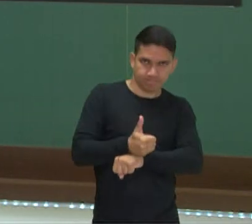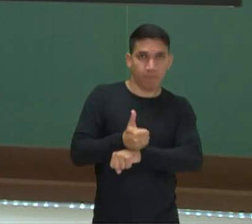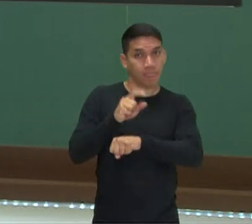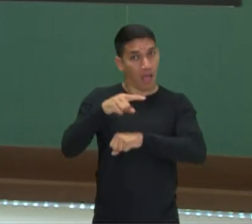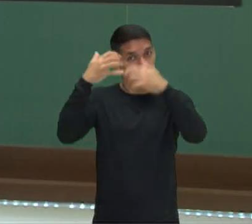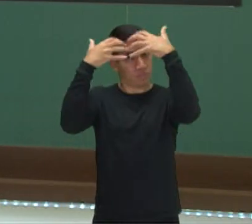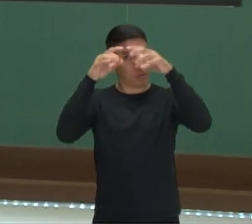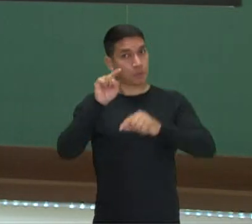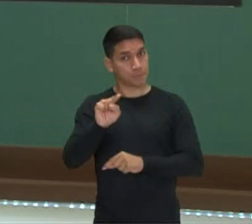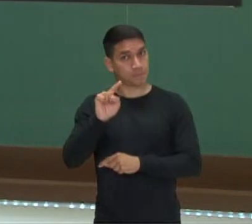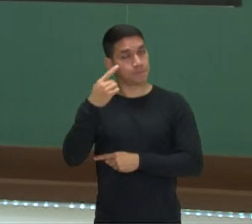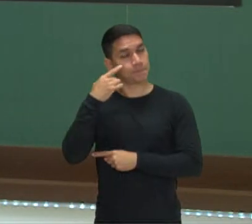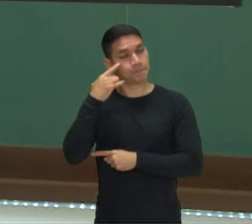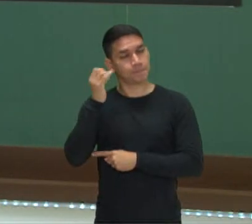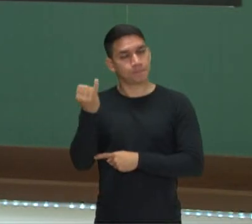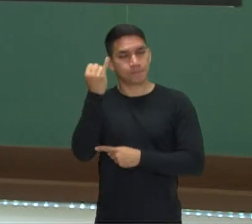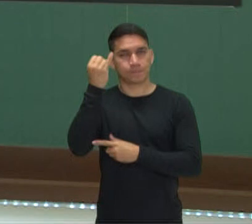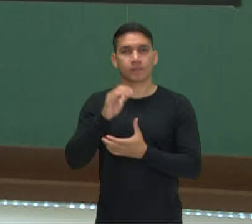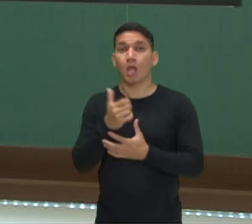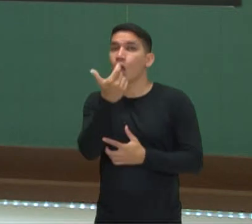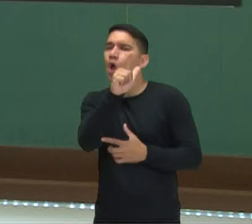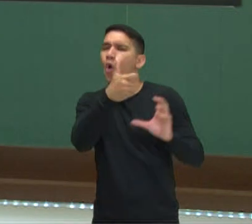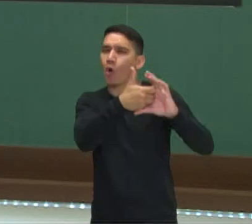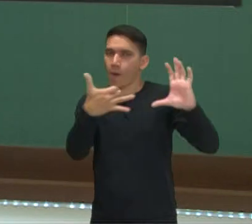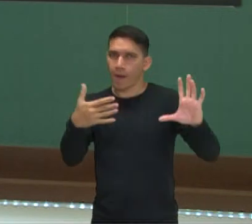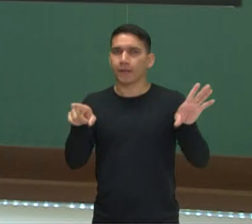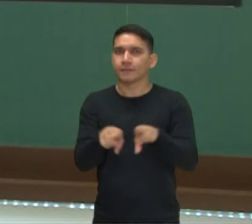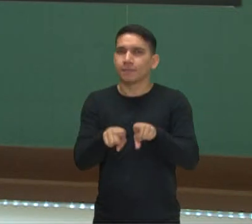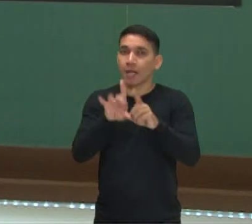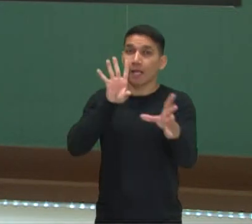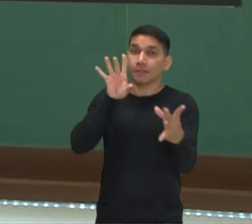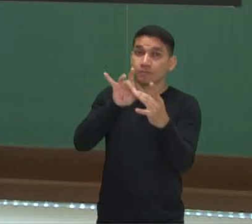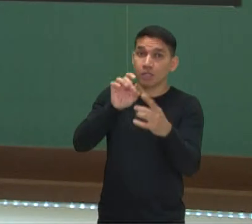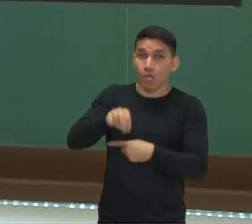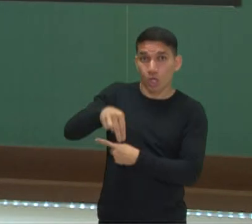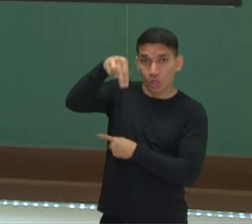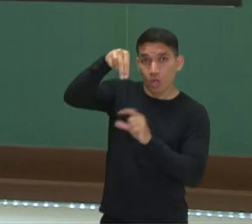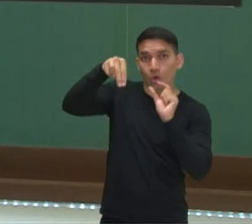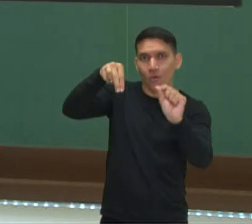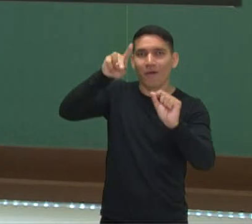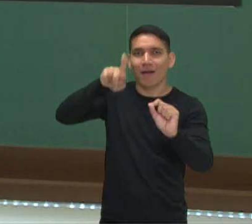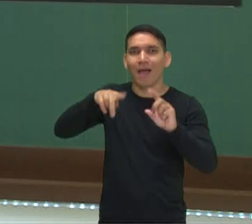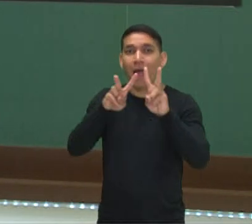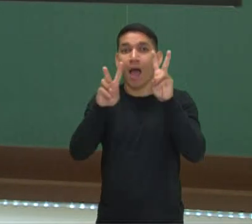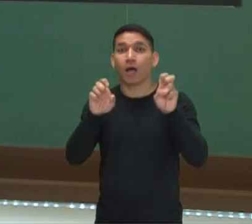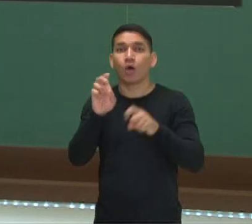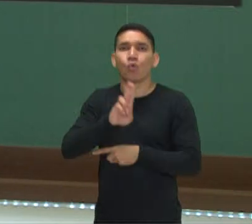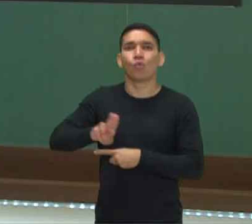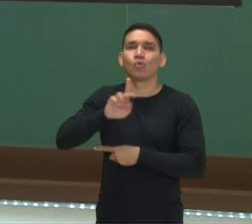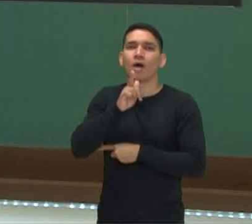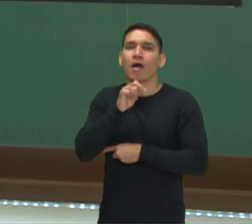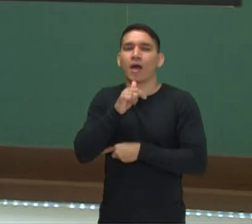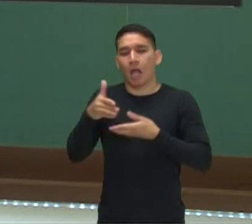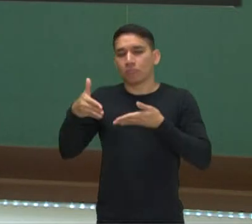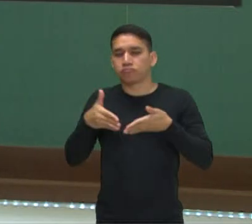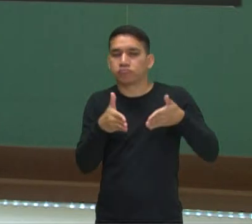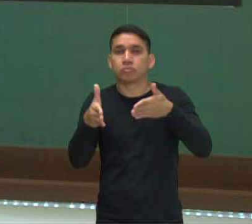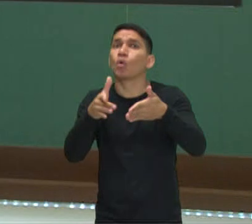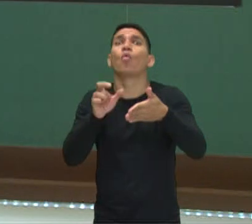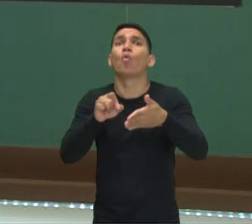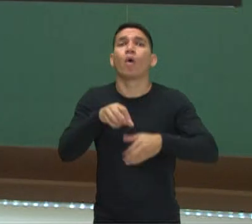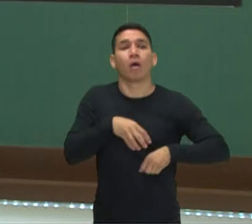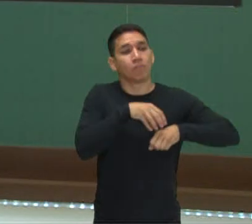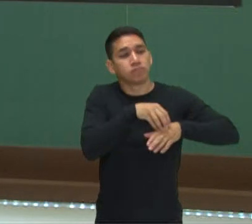importante pensar. Outra característica específica da região norte é a questão do uso dos rios, né, para transporte,